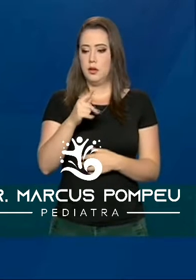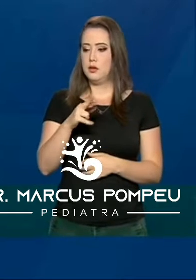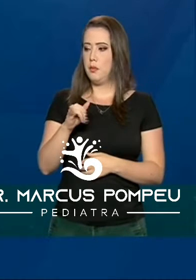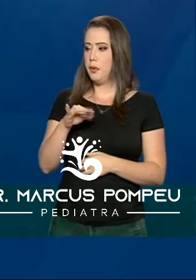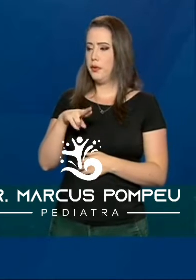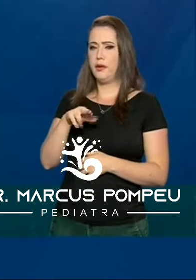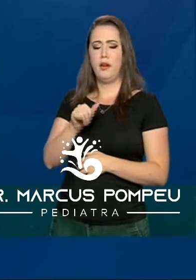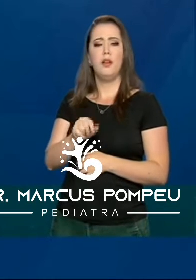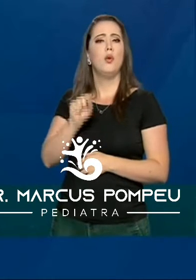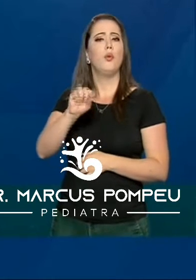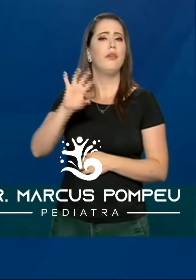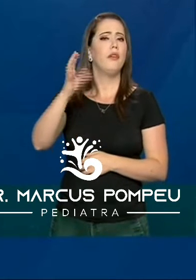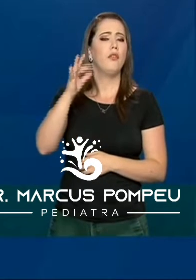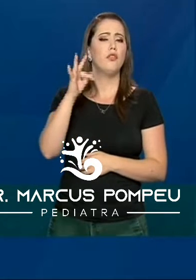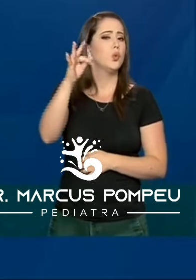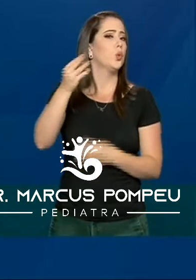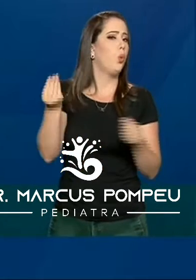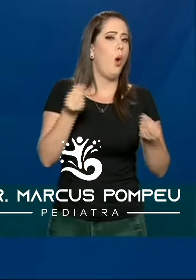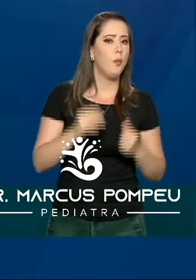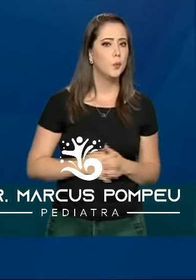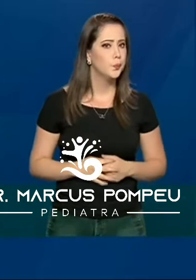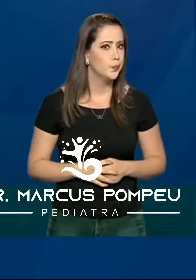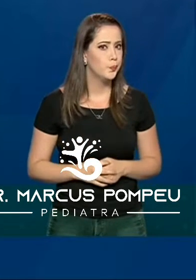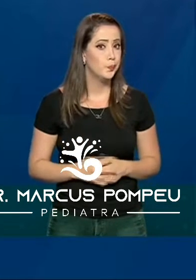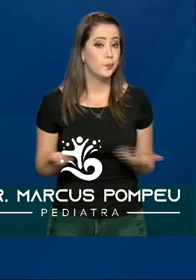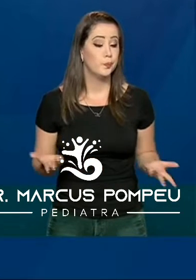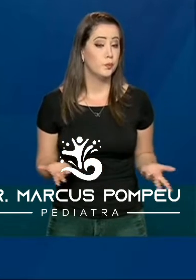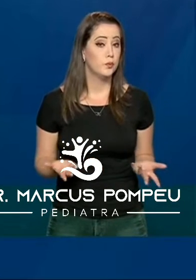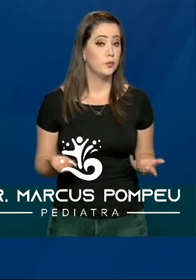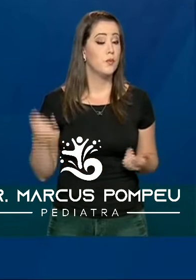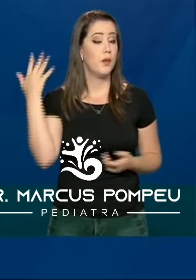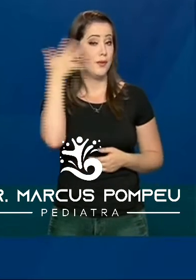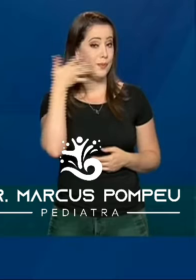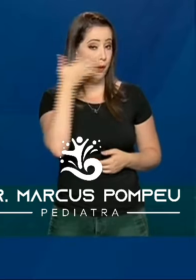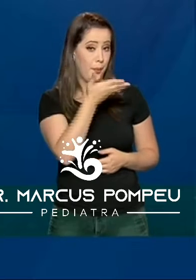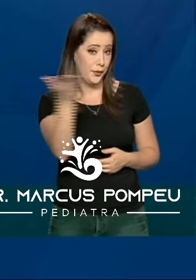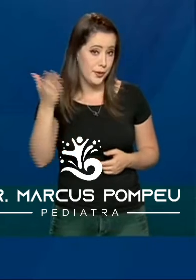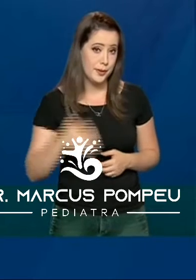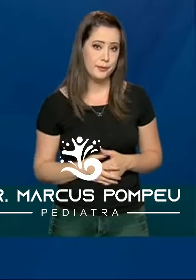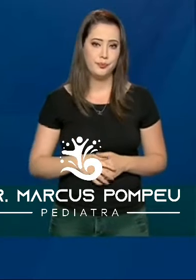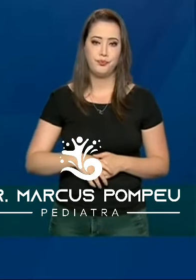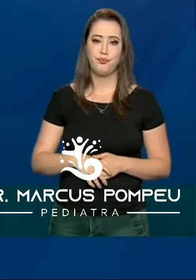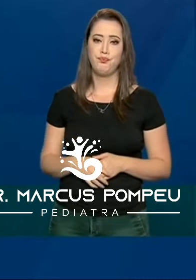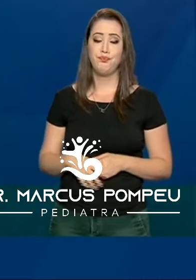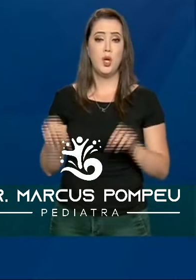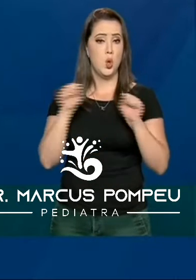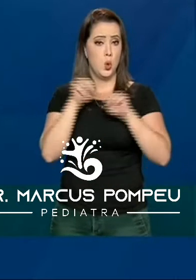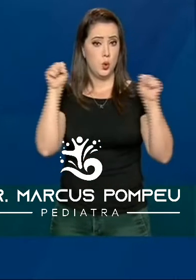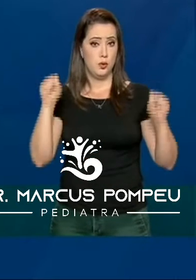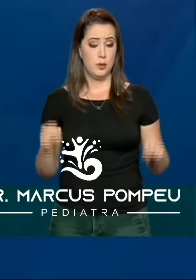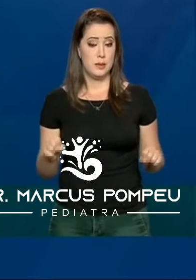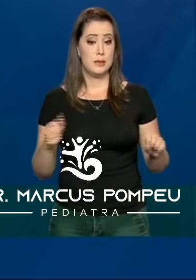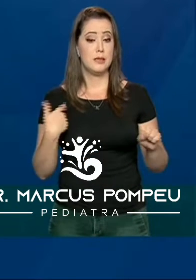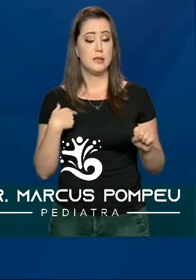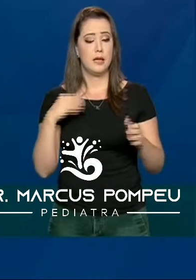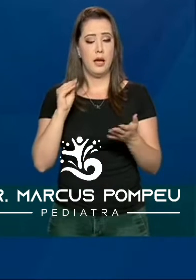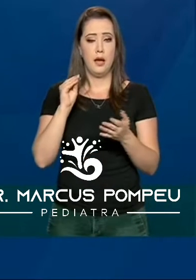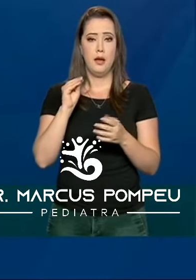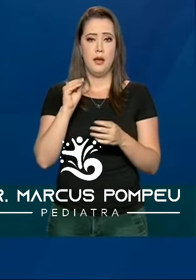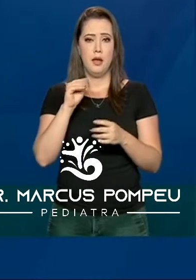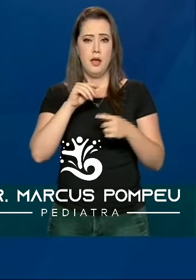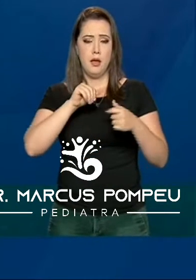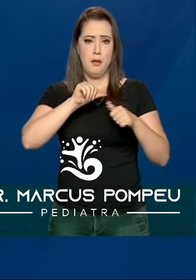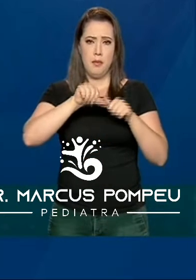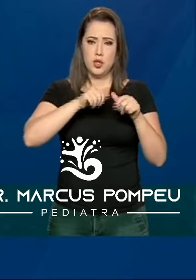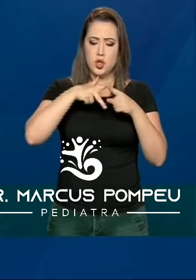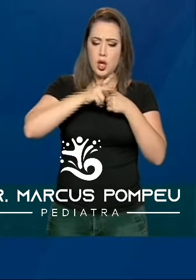A modulação imune. Então, eu vou dar uma palhinha para vocês. Os sistemas de reparação de DNA, que é o BRCA, P53, é o que protege